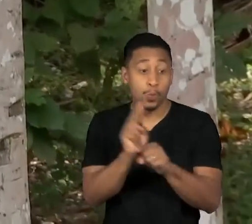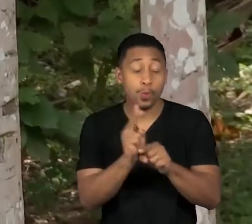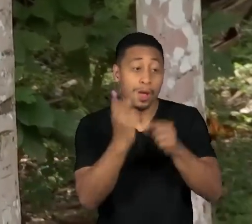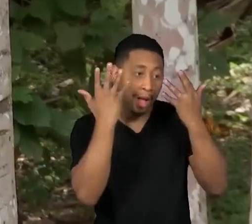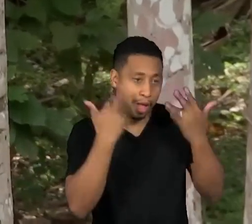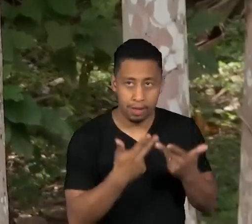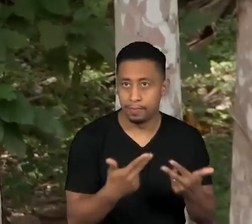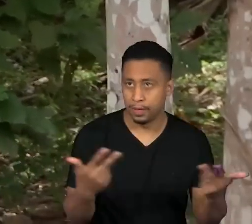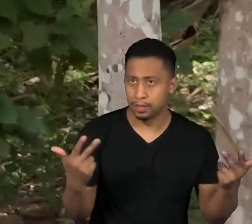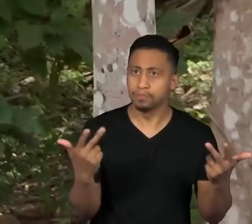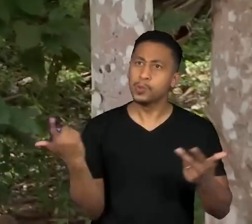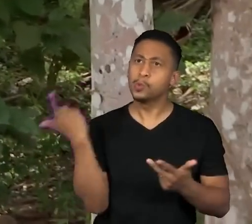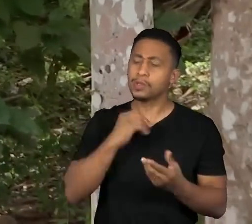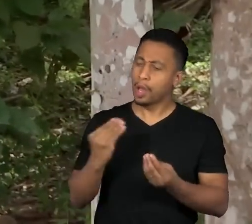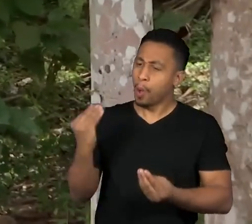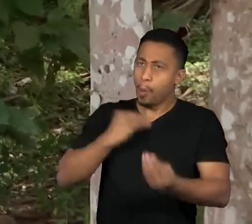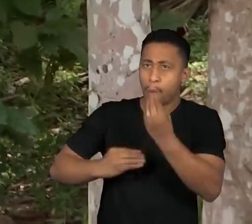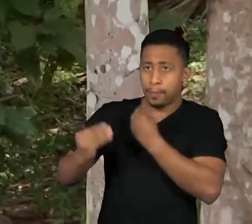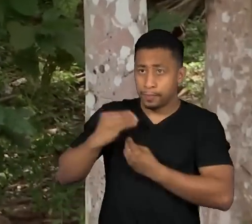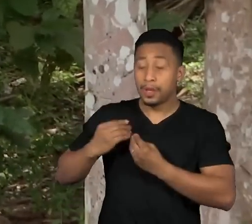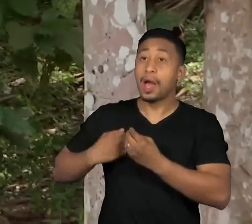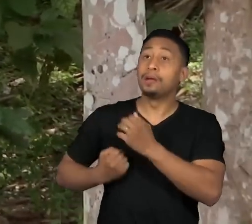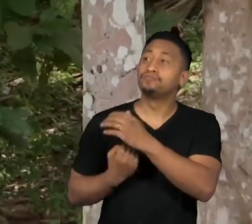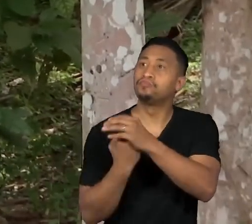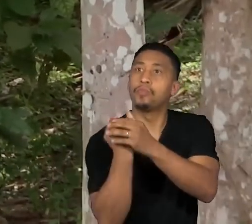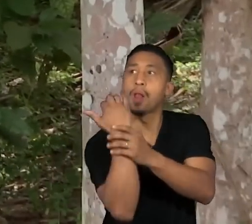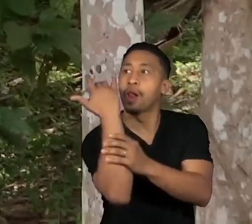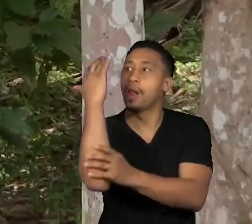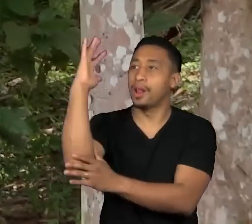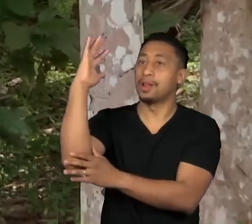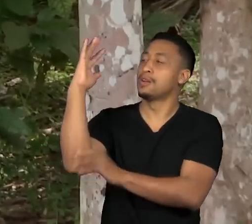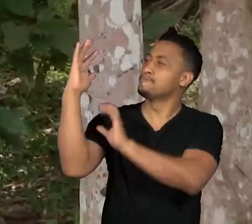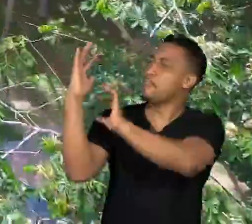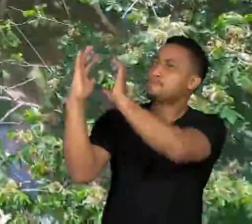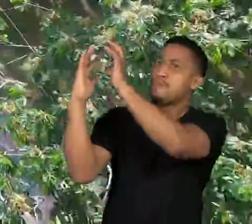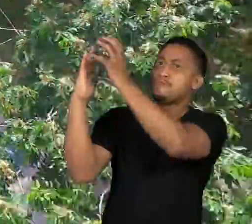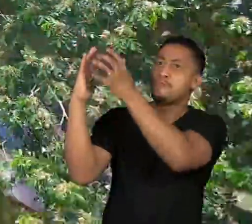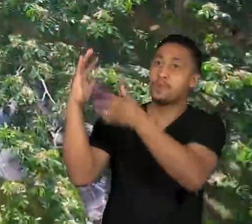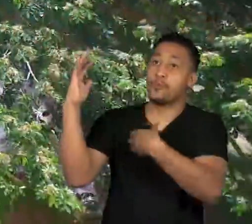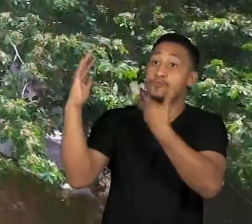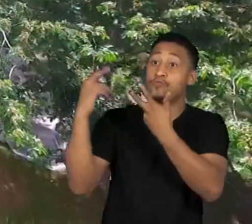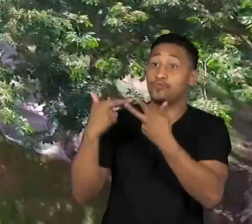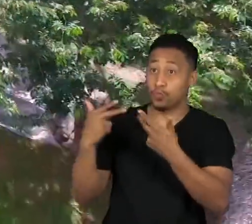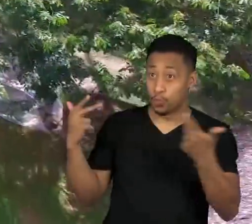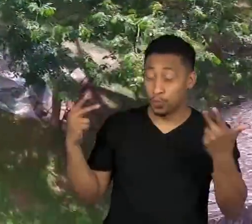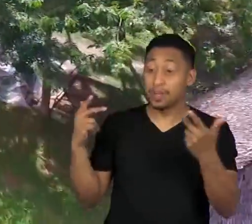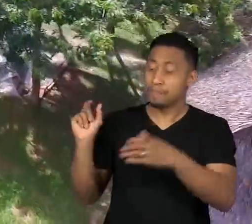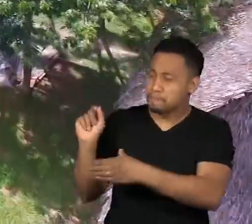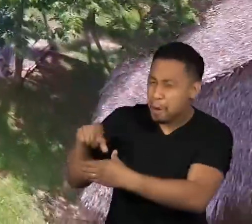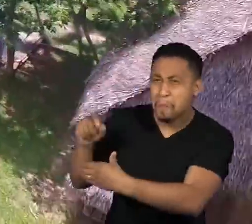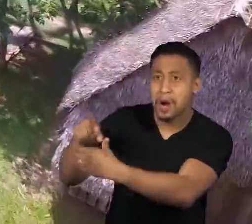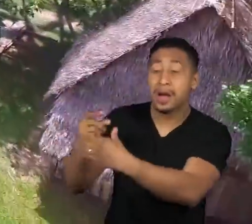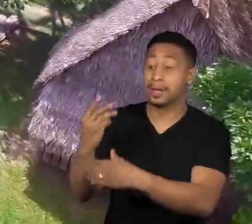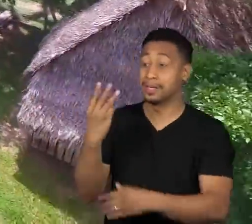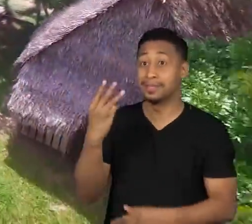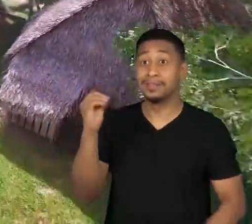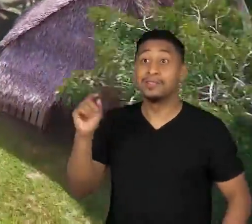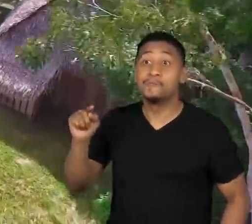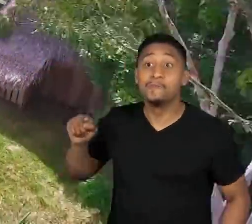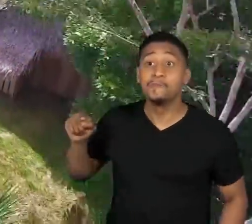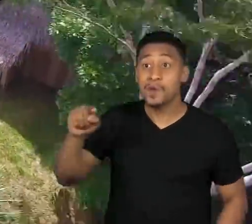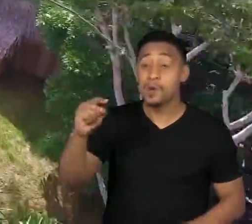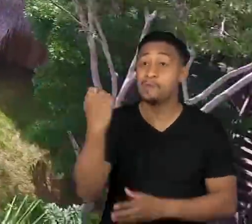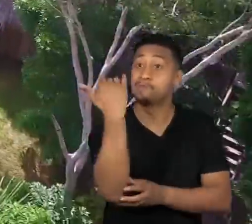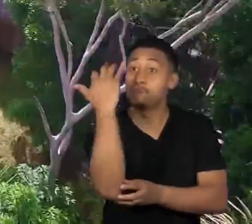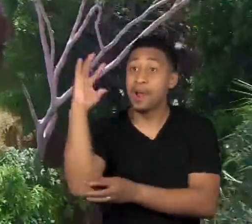comida, plantaram espécies frutíferas, incluindo 300 mil pés de açaí. As árvores que se